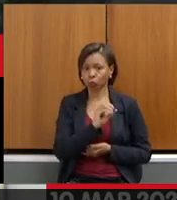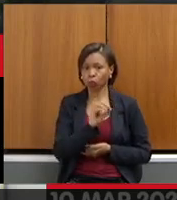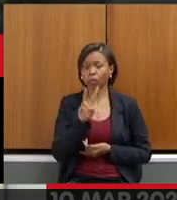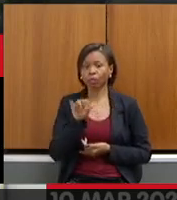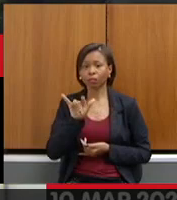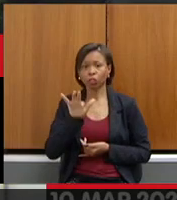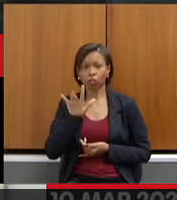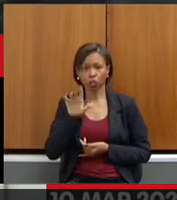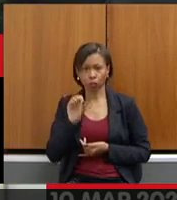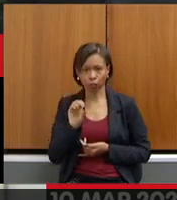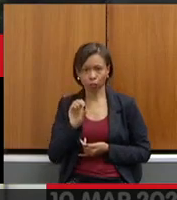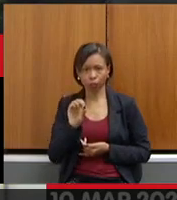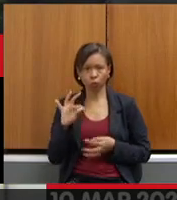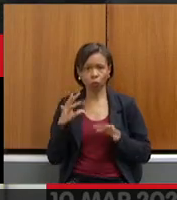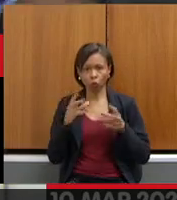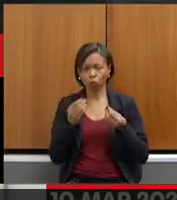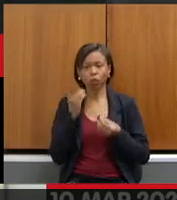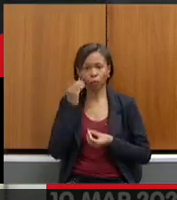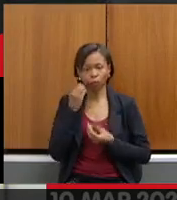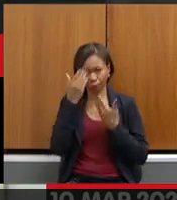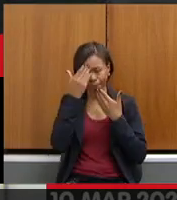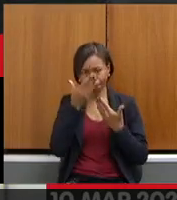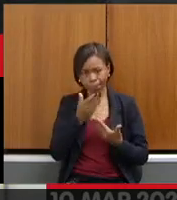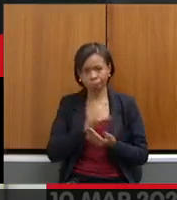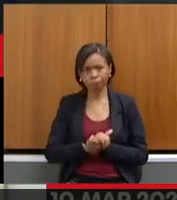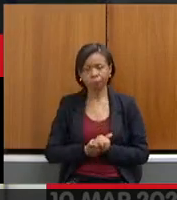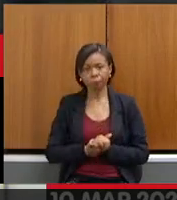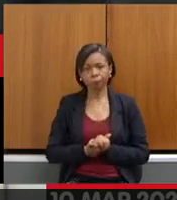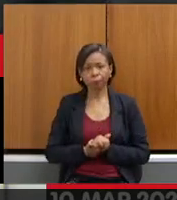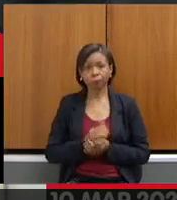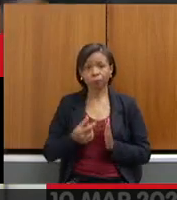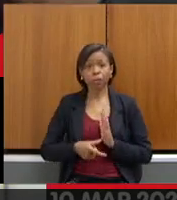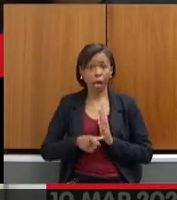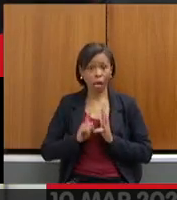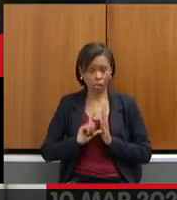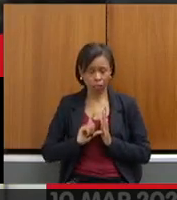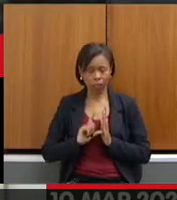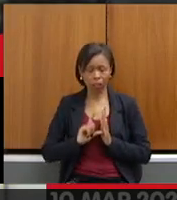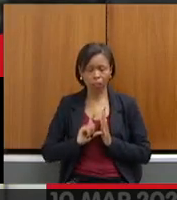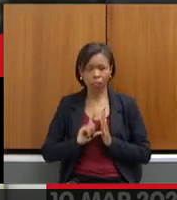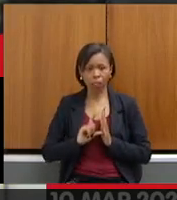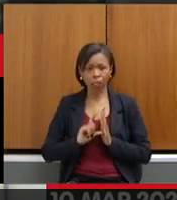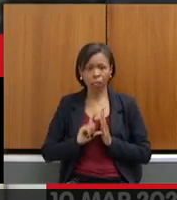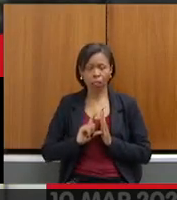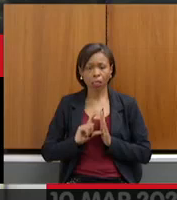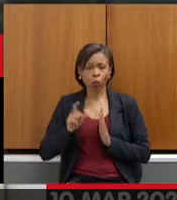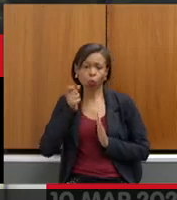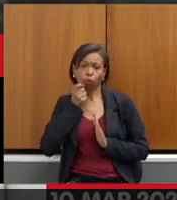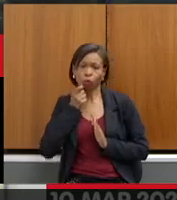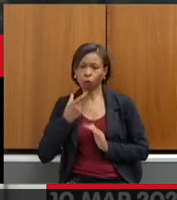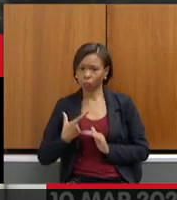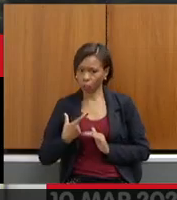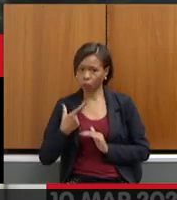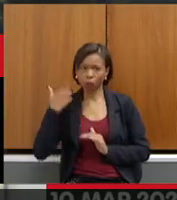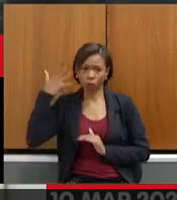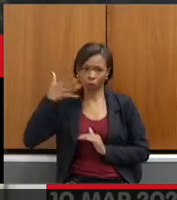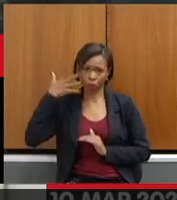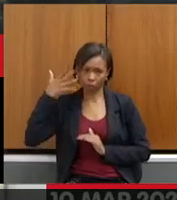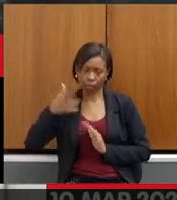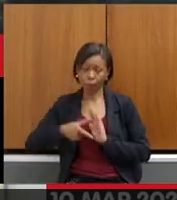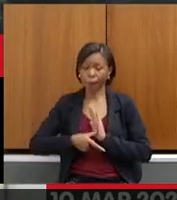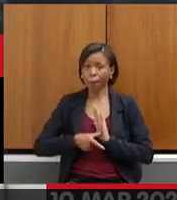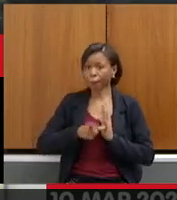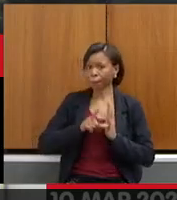Virgílio Guimarães antes de passar a palavra ao Deputado João Vitor